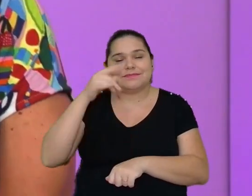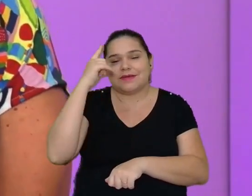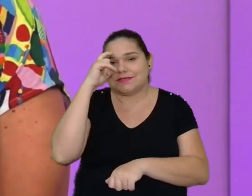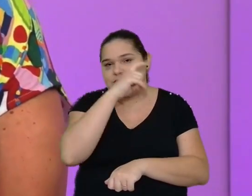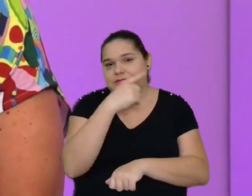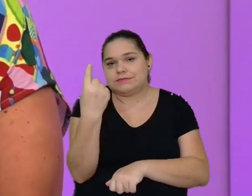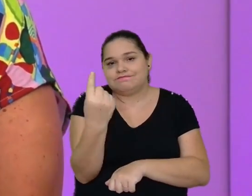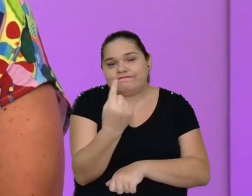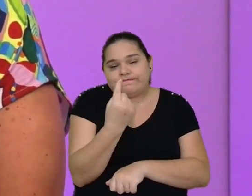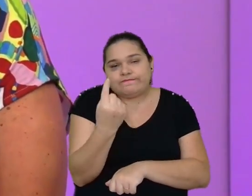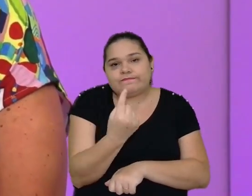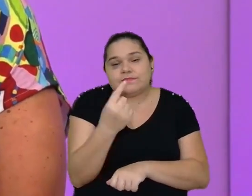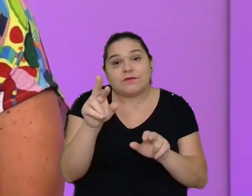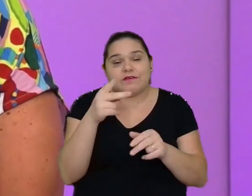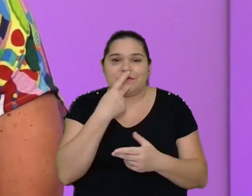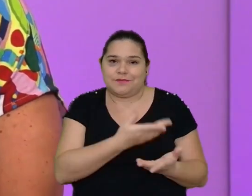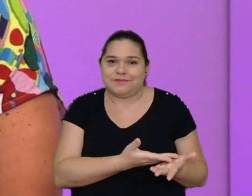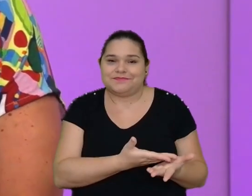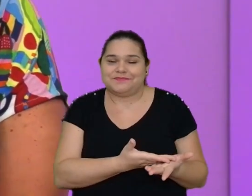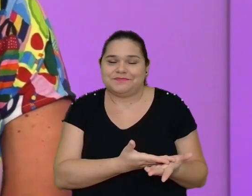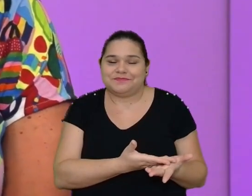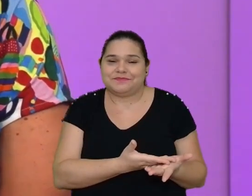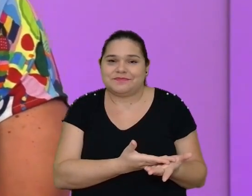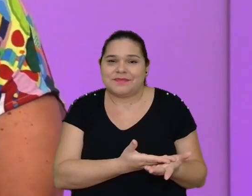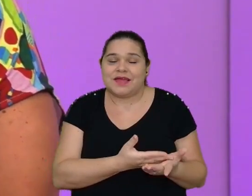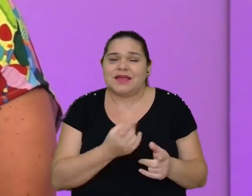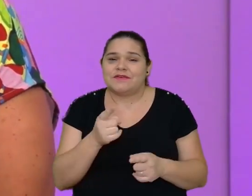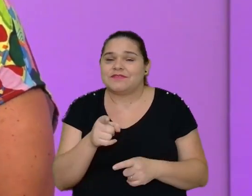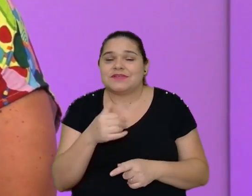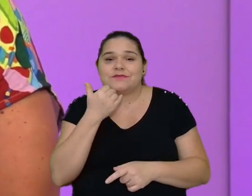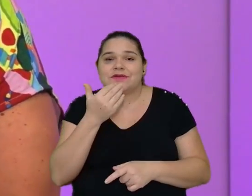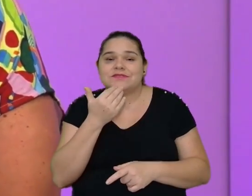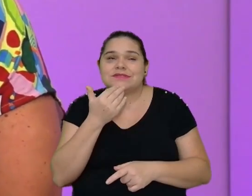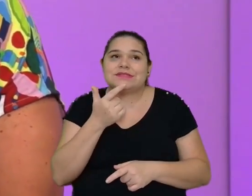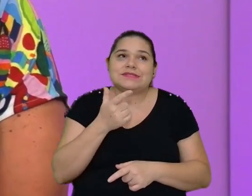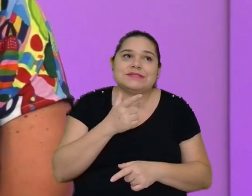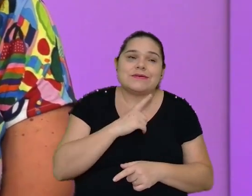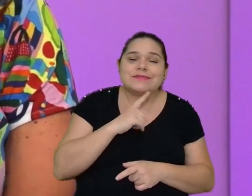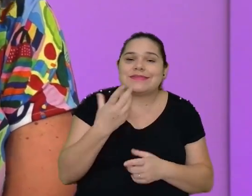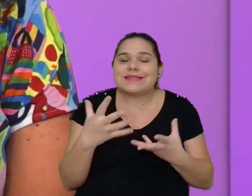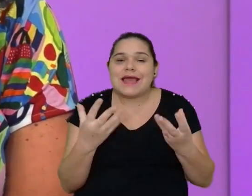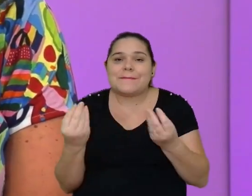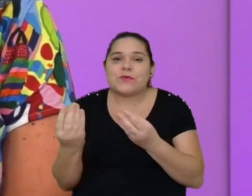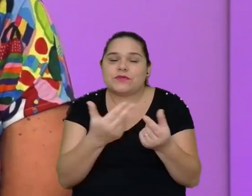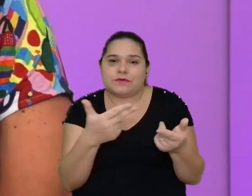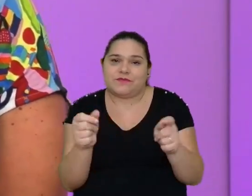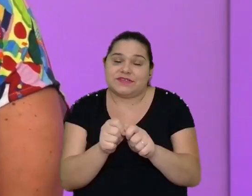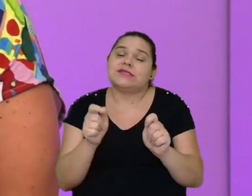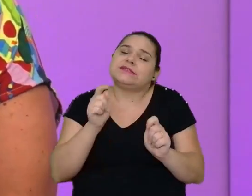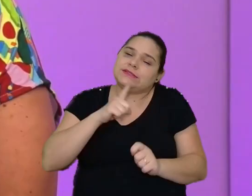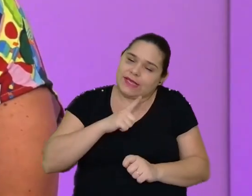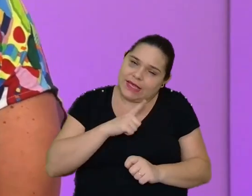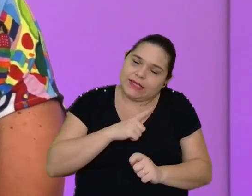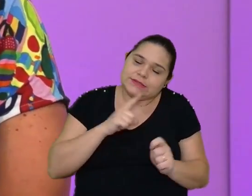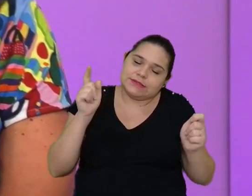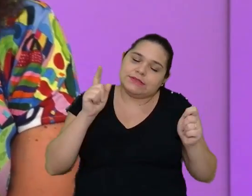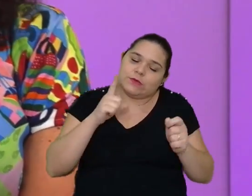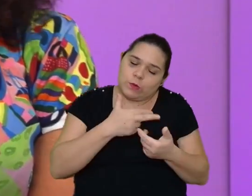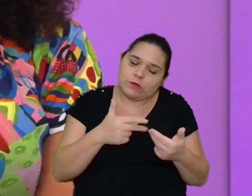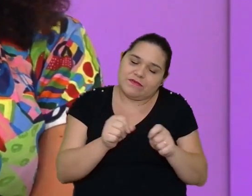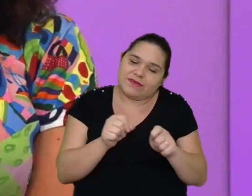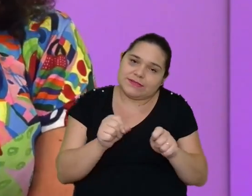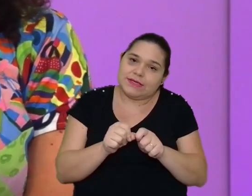de falar, onde você já... não tem tanto o que fazer, quer dizer, tem sempre o que fazer, difícil, né? Mas é muito mais difícil, dependendo da idade, às vezes você